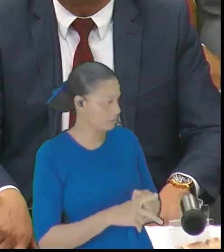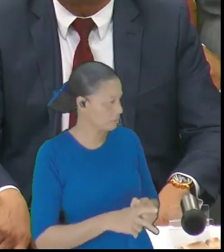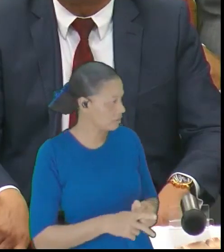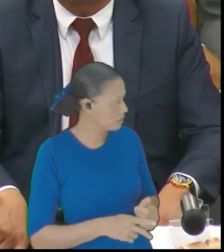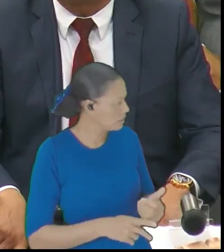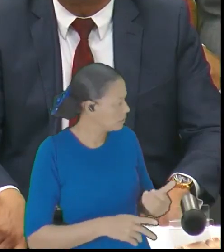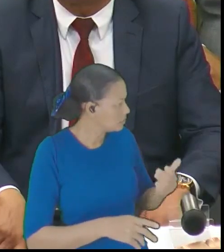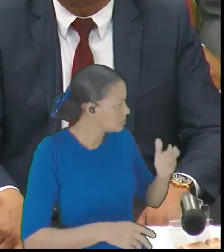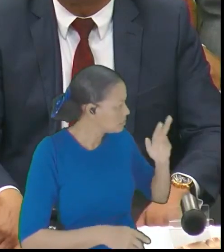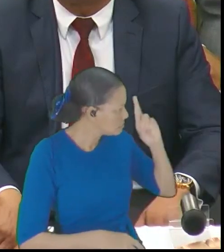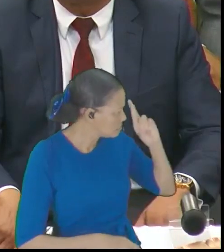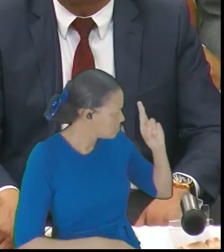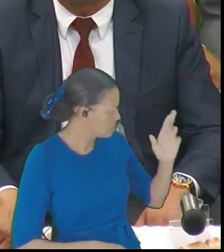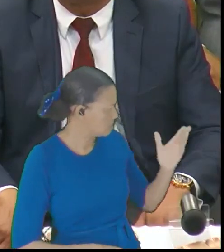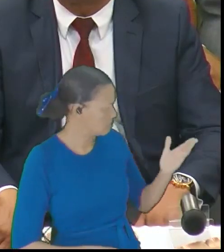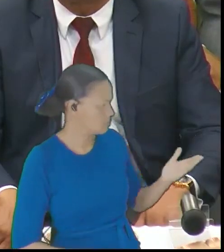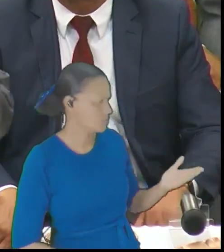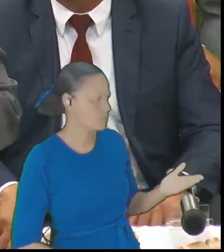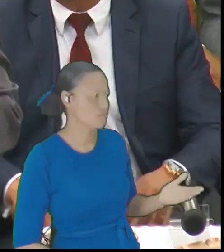Senhor,